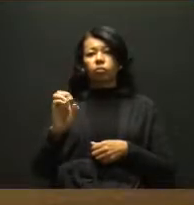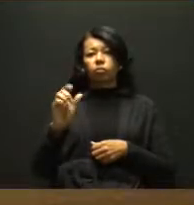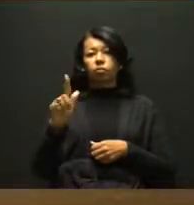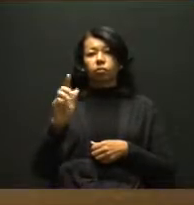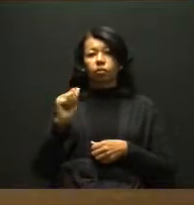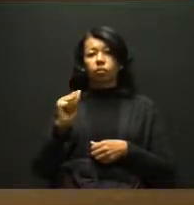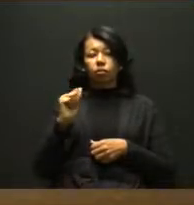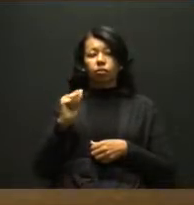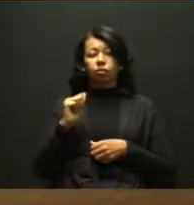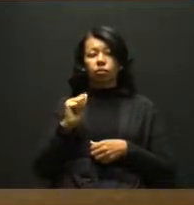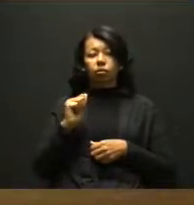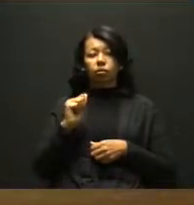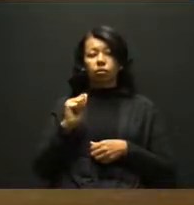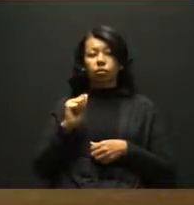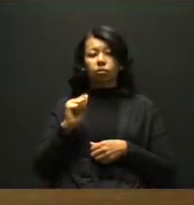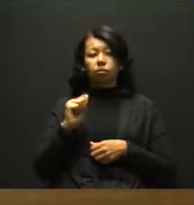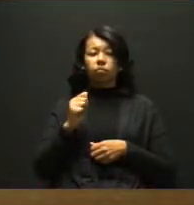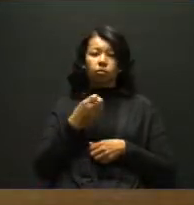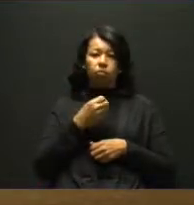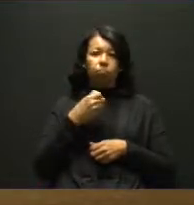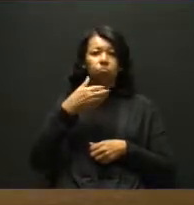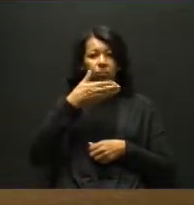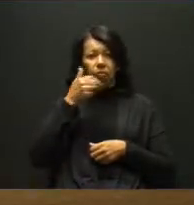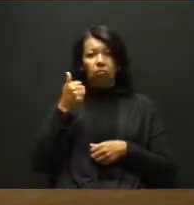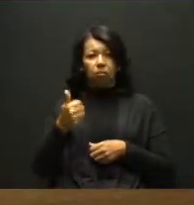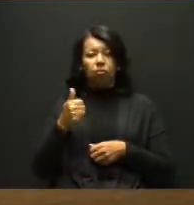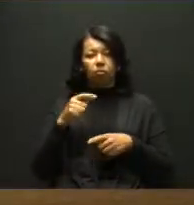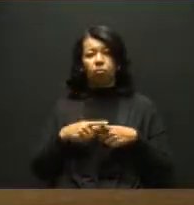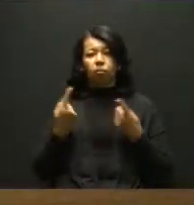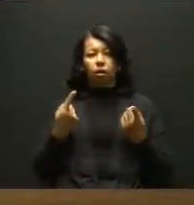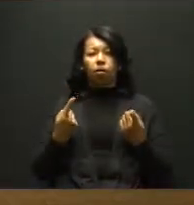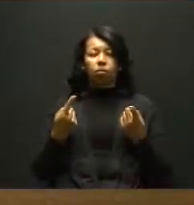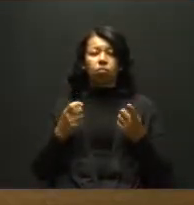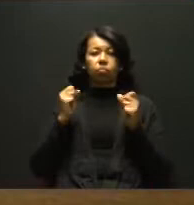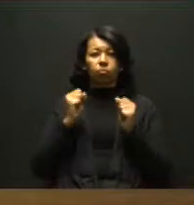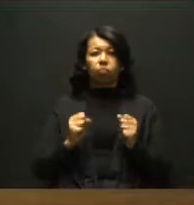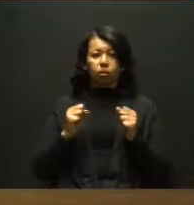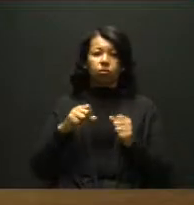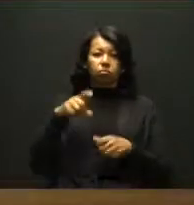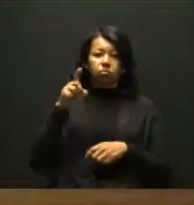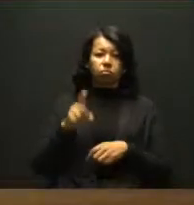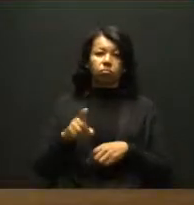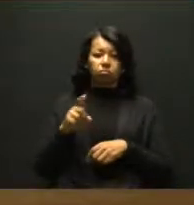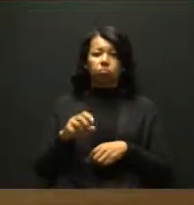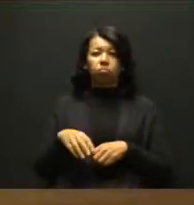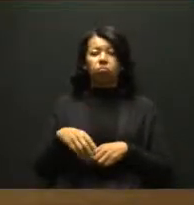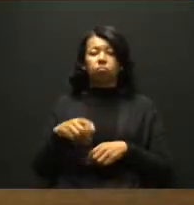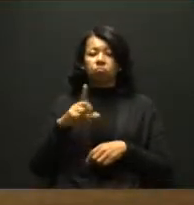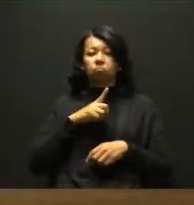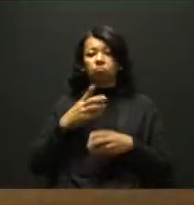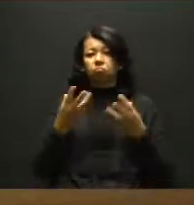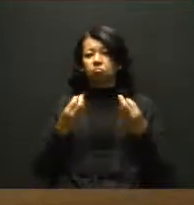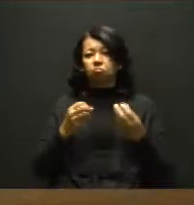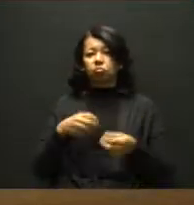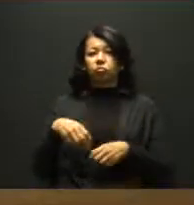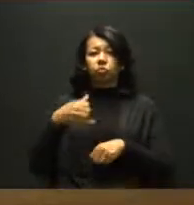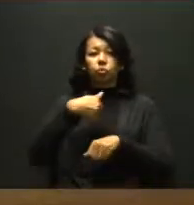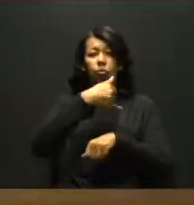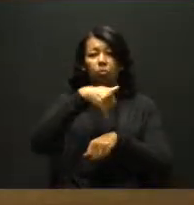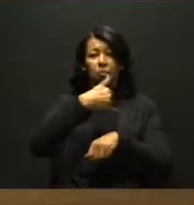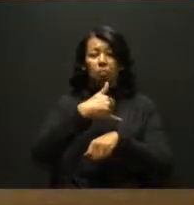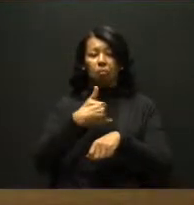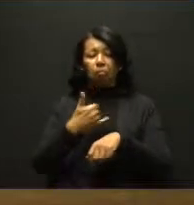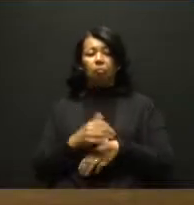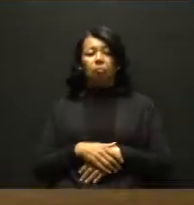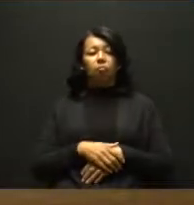não tirava meio litro de óleo então essa questão de bom é muito subjetiva ea questão de ponto de vista e